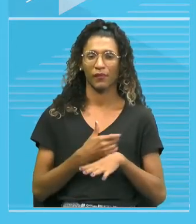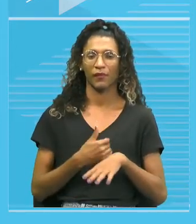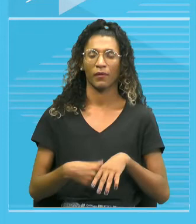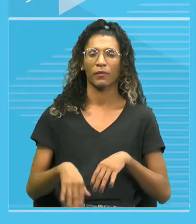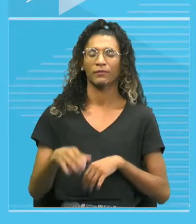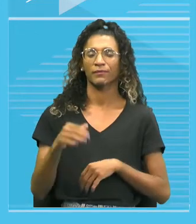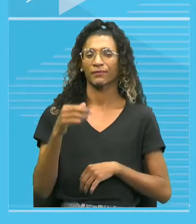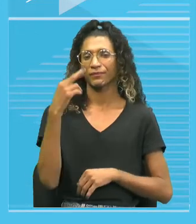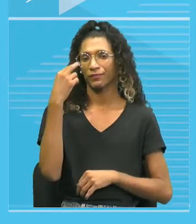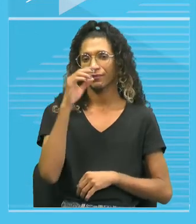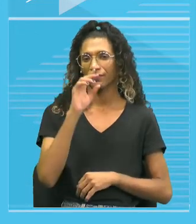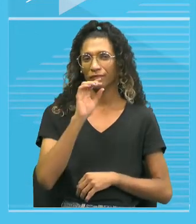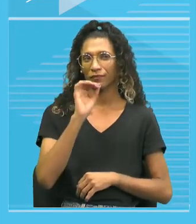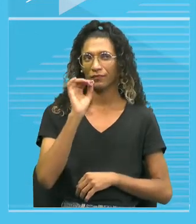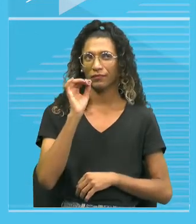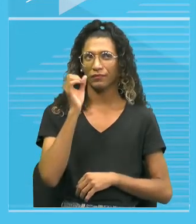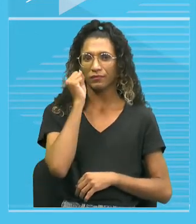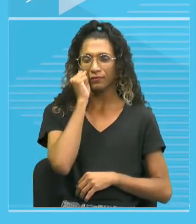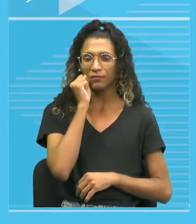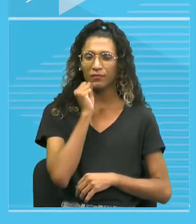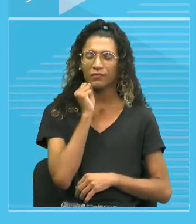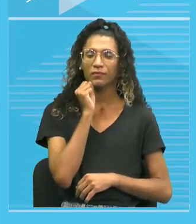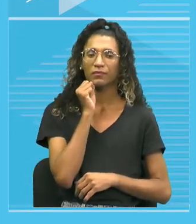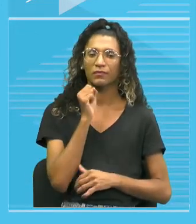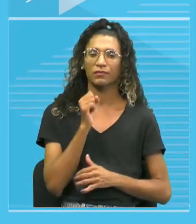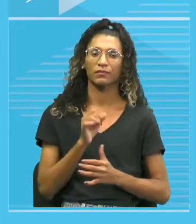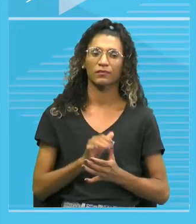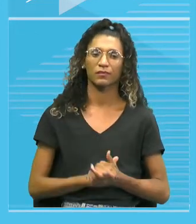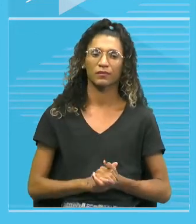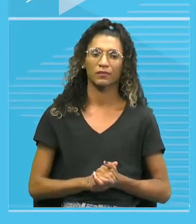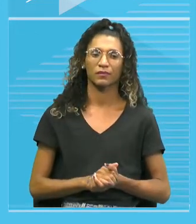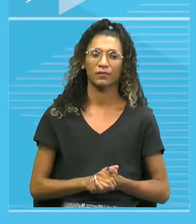União Soviética, atual Ucrânia. Pois muito bem.